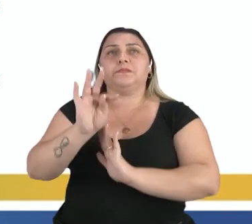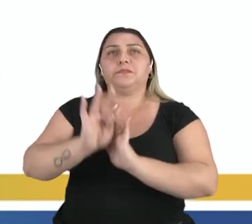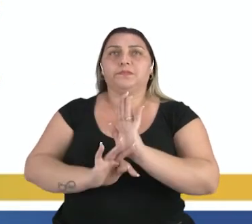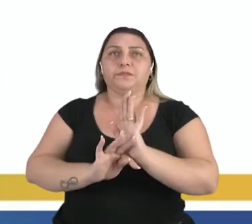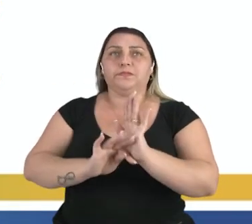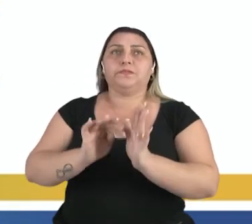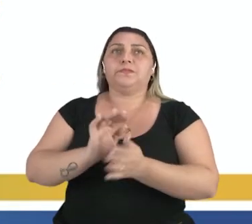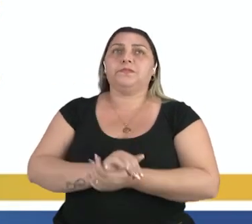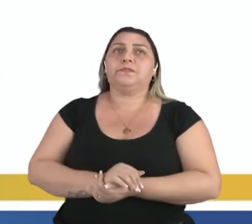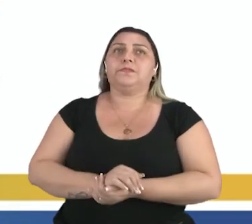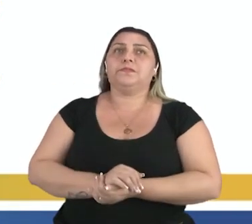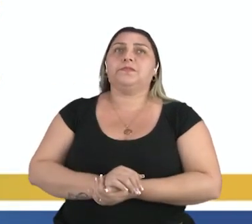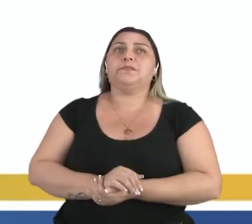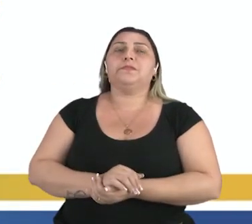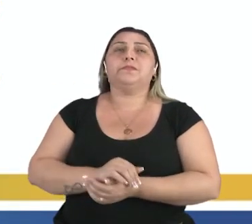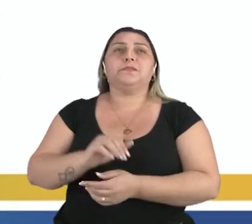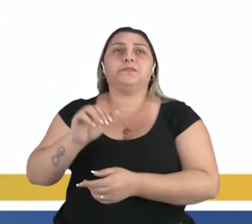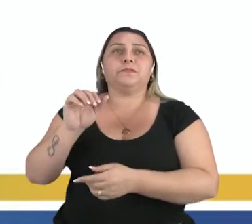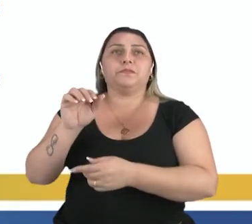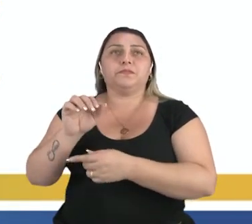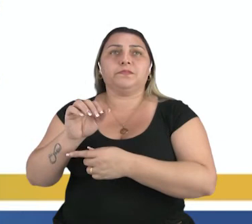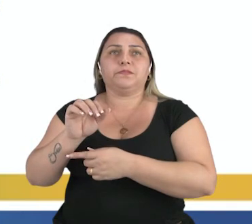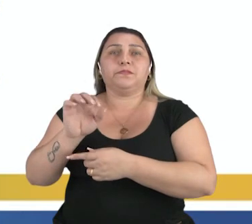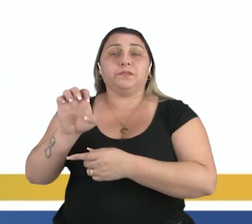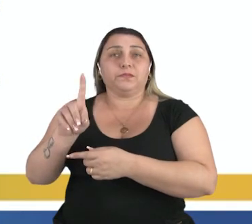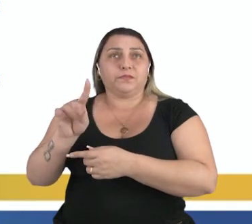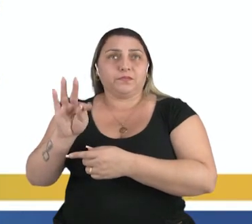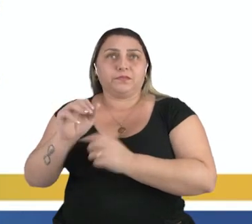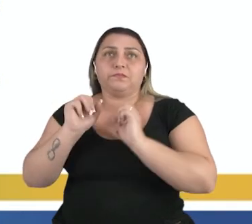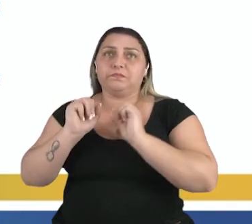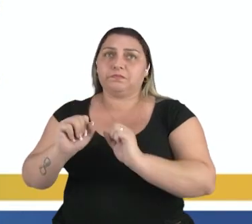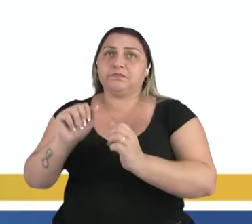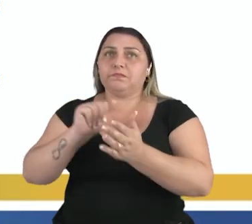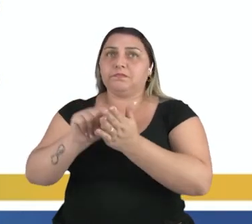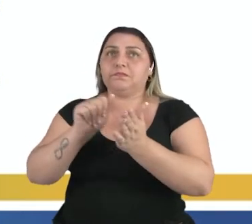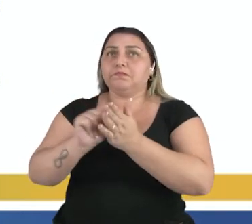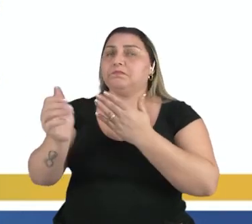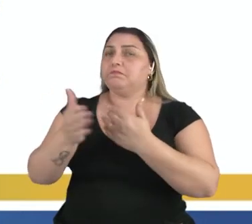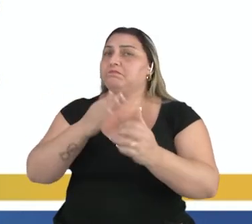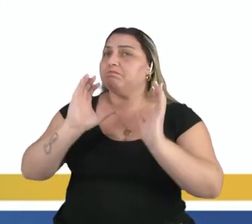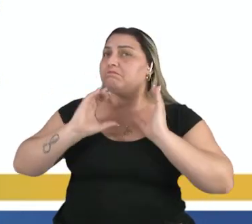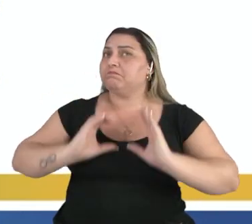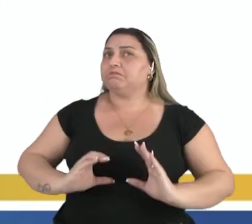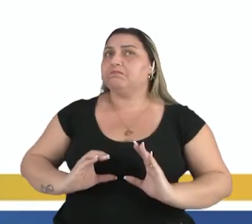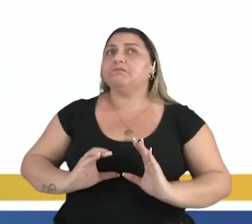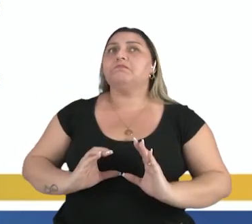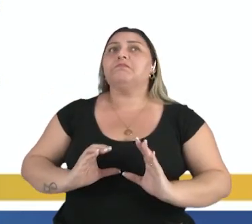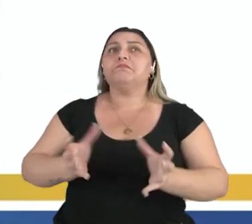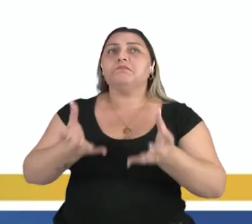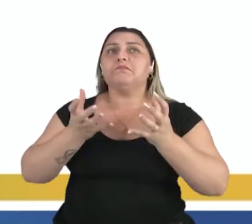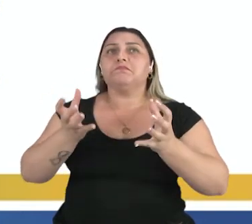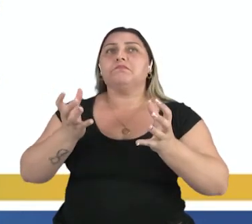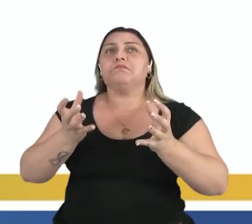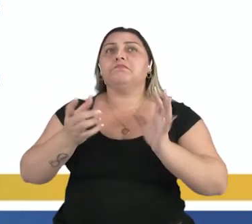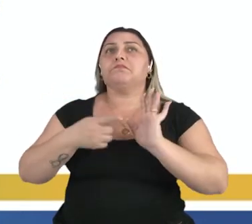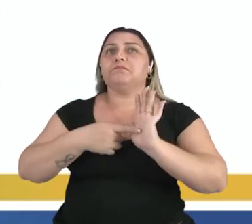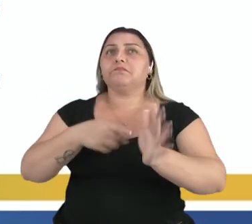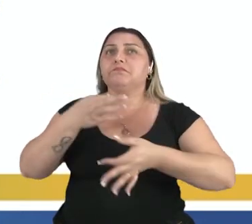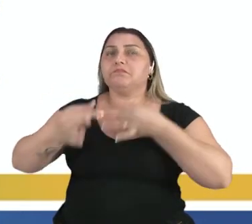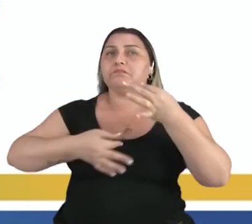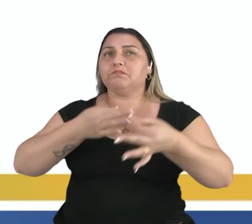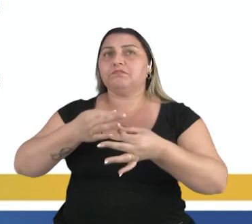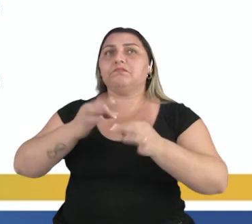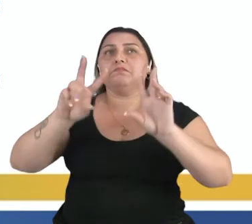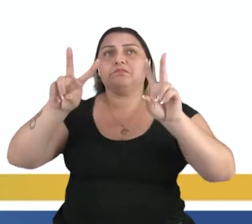textual ou editorial, é correto afirmar: A. O editorial pode ser escrito por qualquer cidadão que queira manifestar a